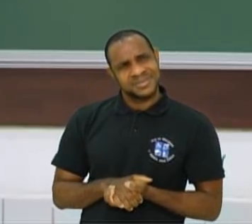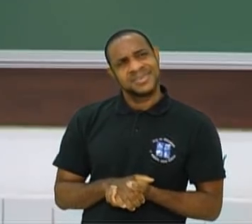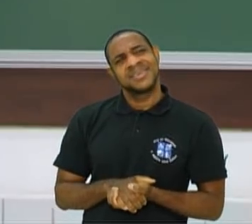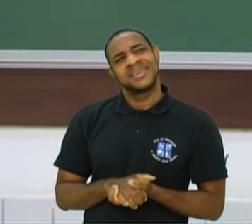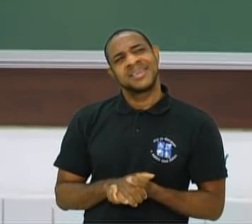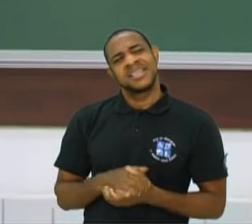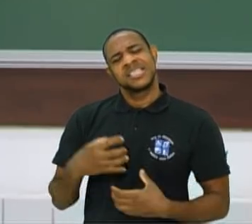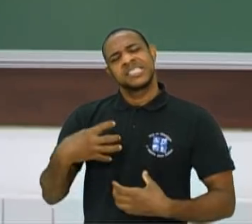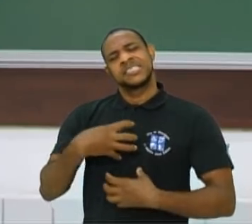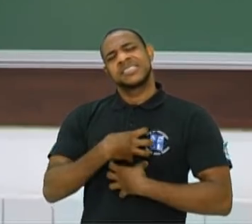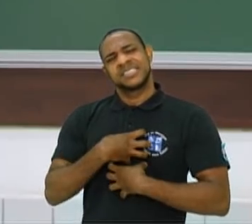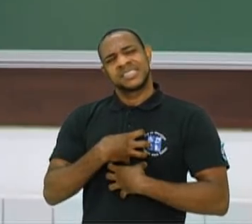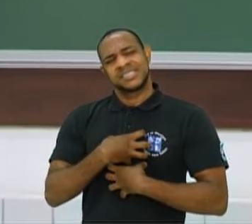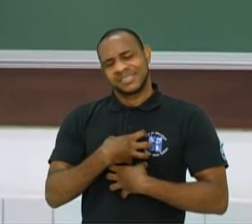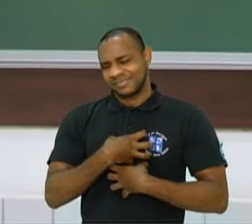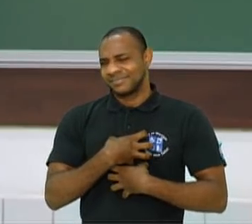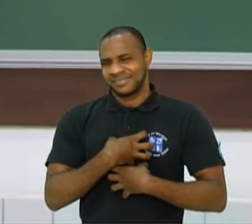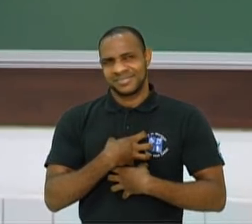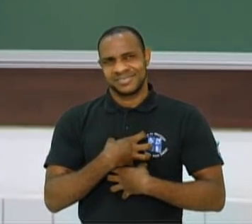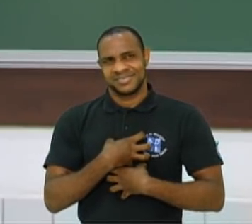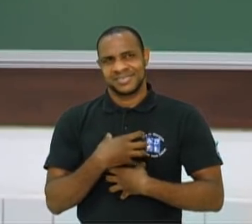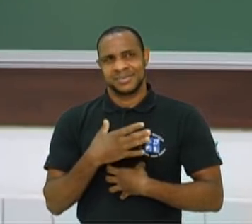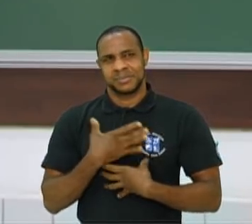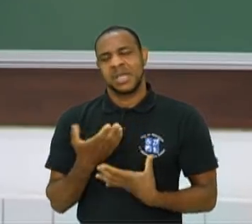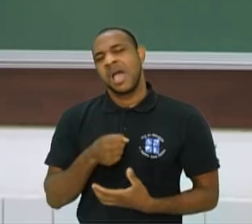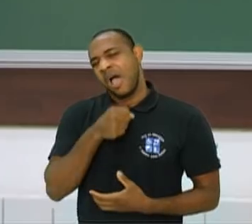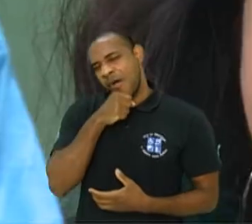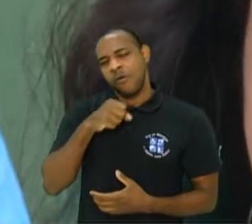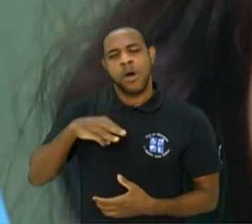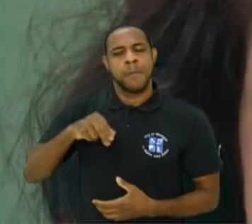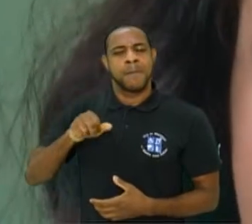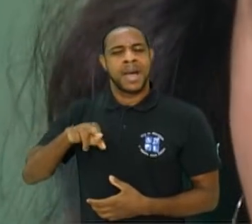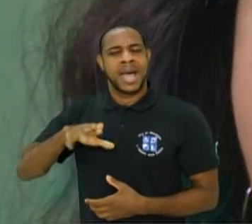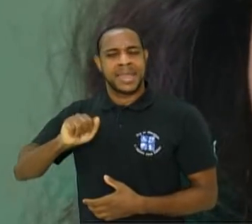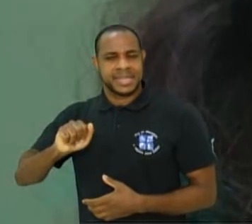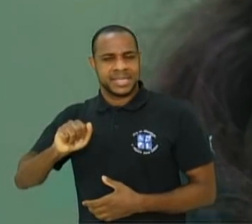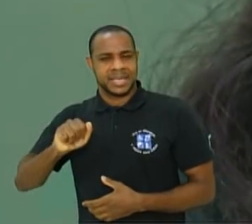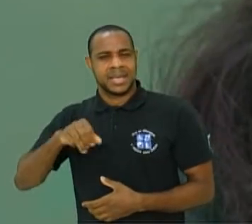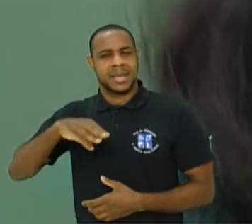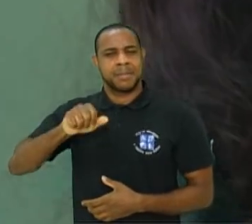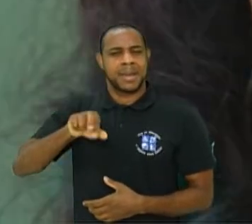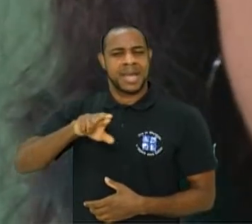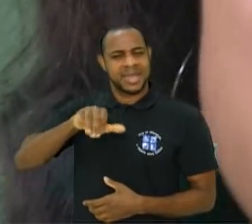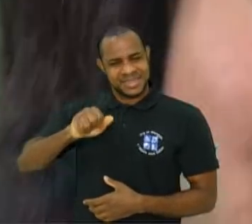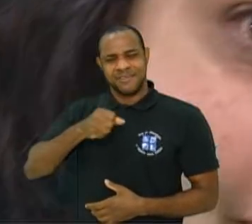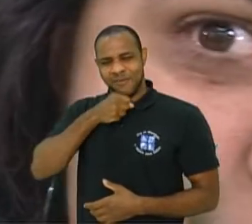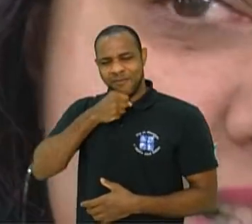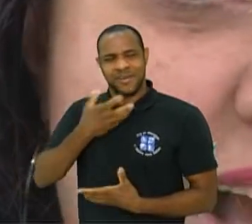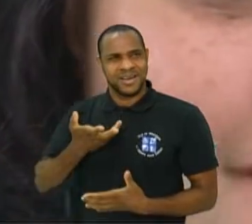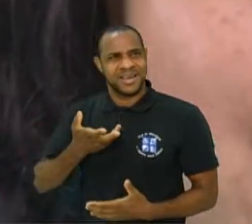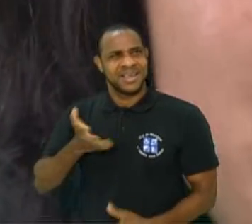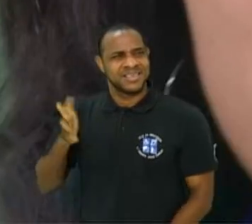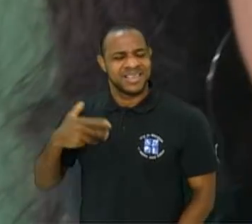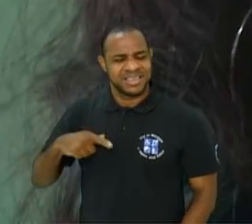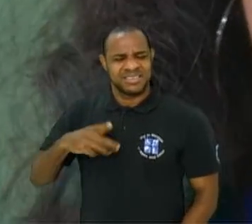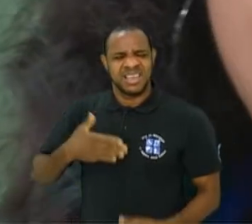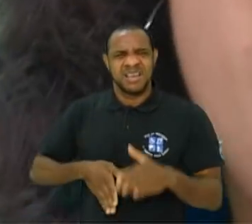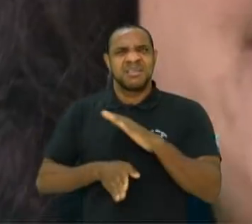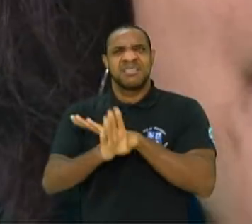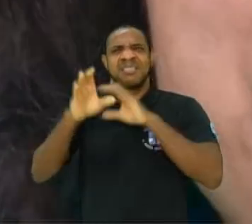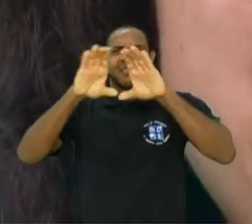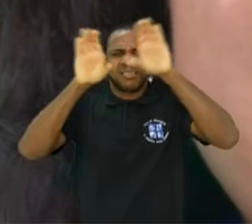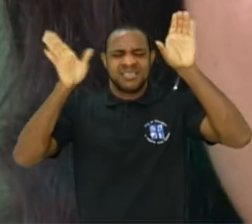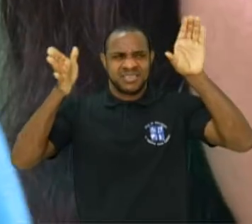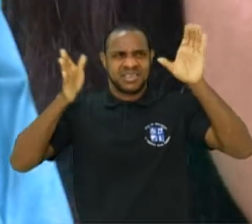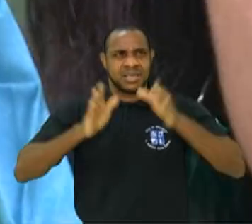tem. É porque a avó Maria, sabe? A avó Maria, ela já está no céu. É a